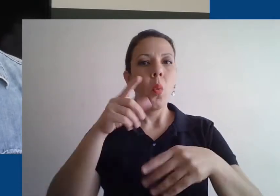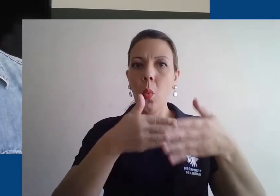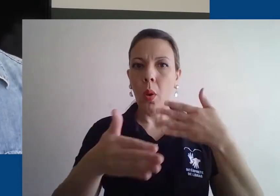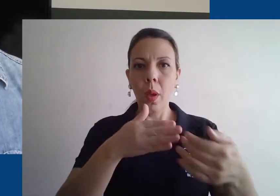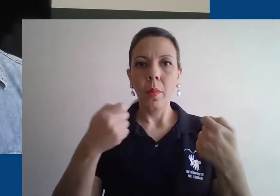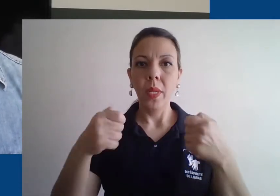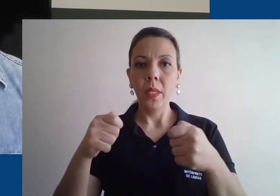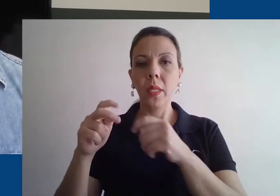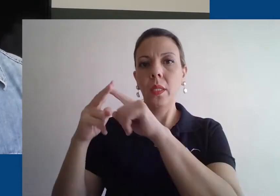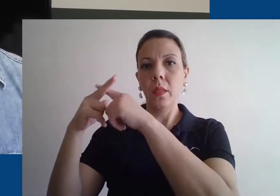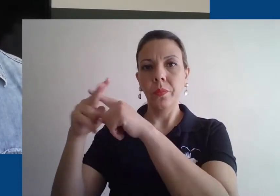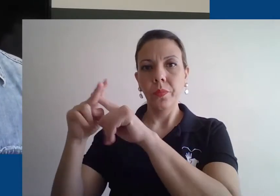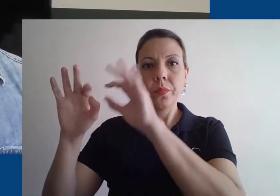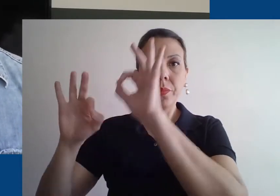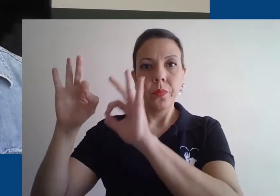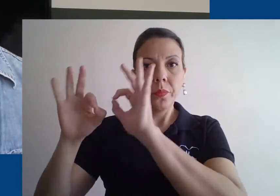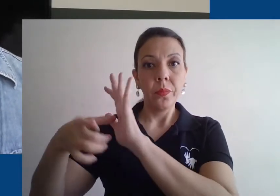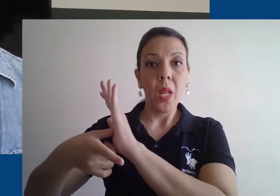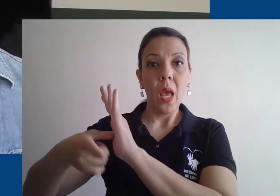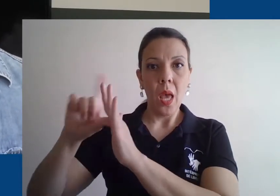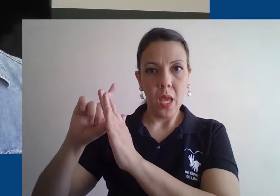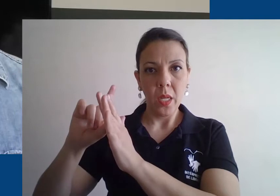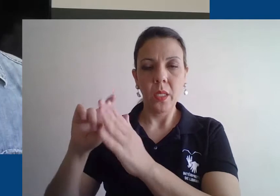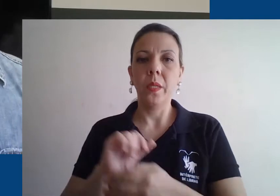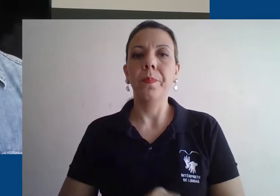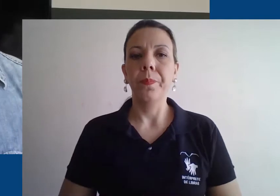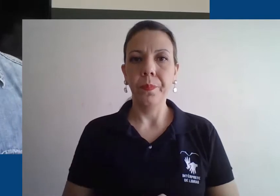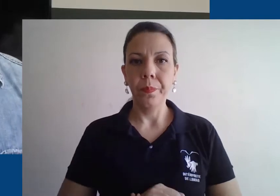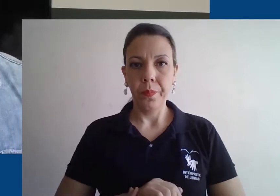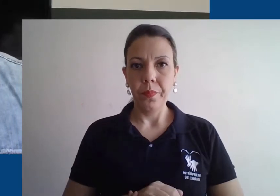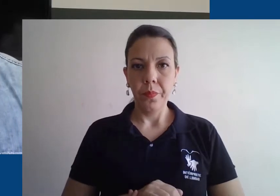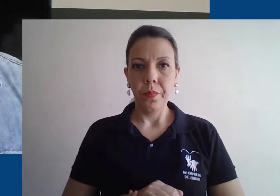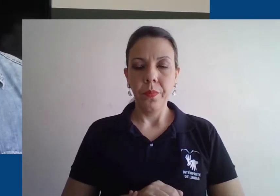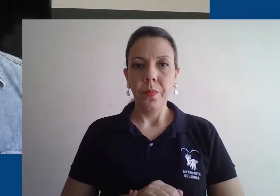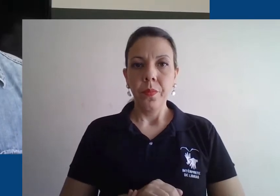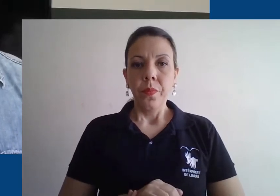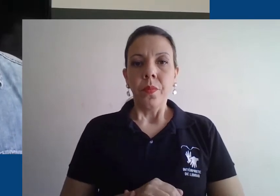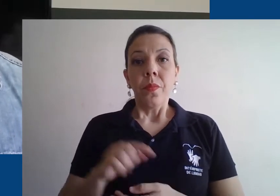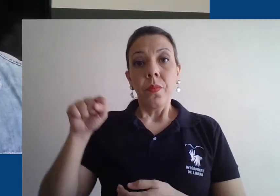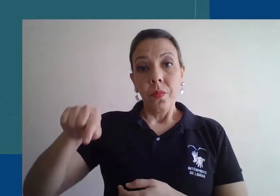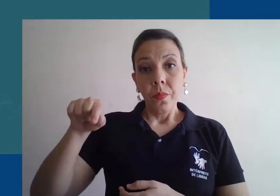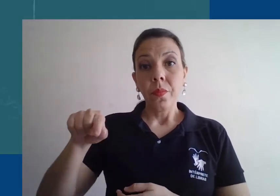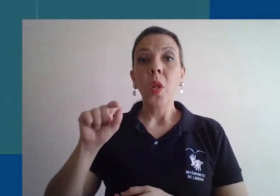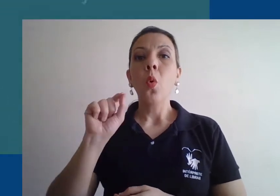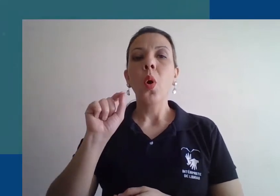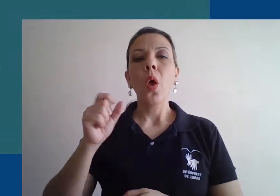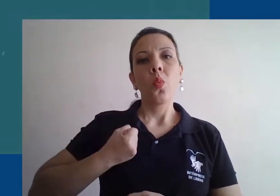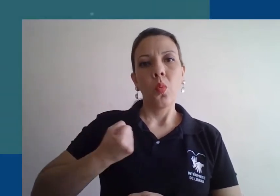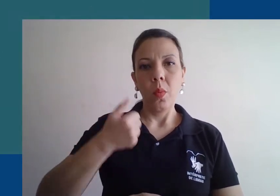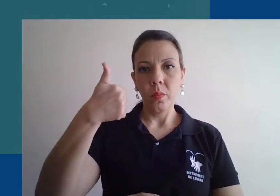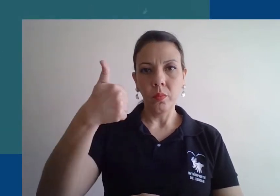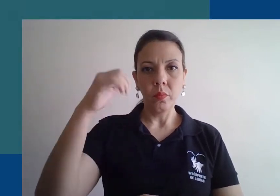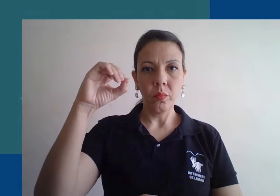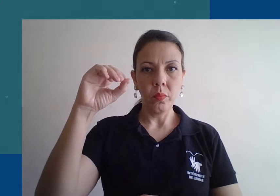teremos que ajustar as configurações de qualquer que seja o nosso dispositivo para filmar na qualidade que a gente quer. Essa configuração é 1080p, que